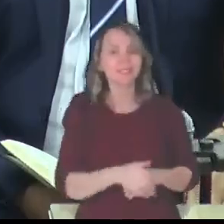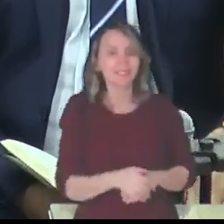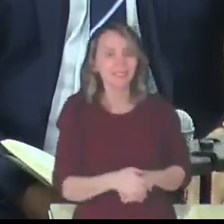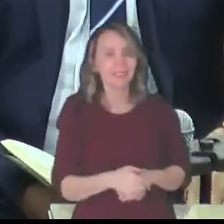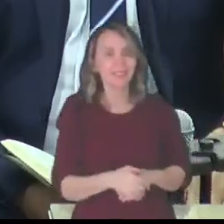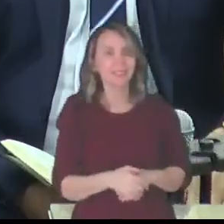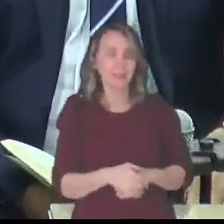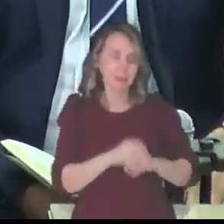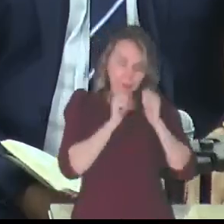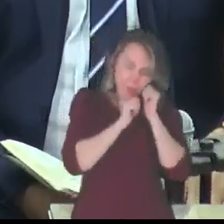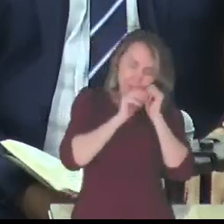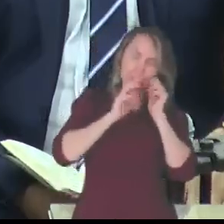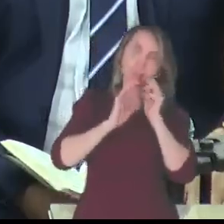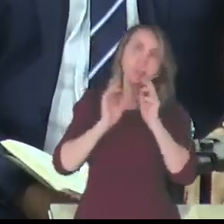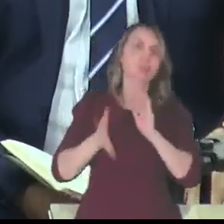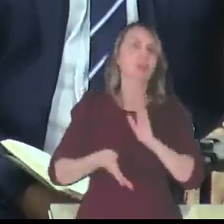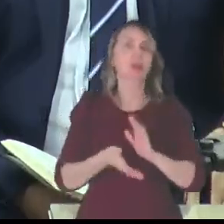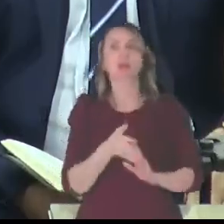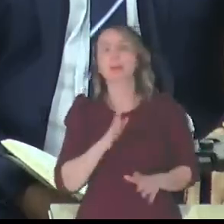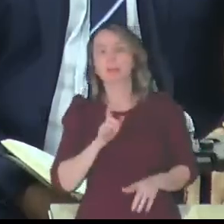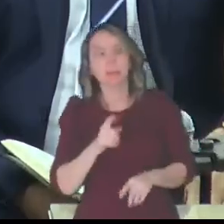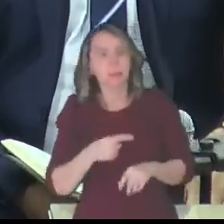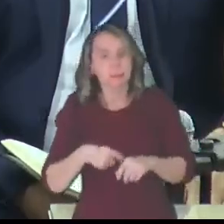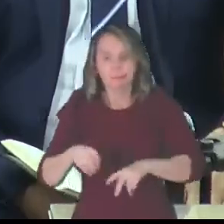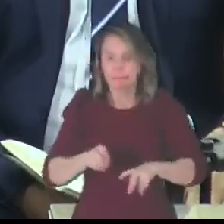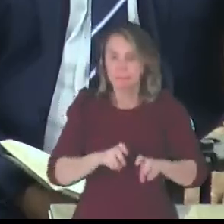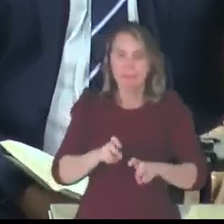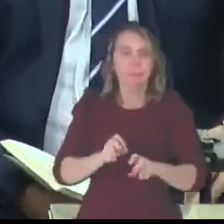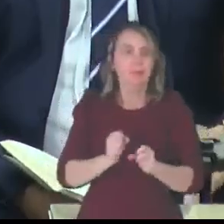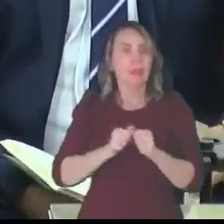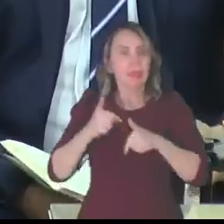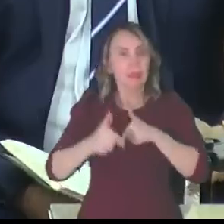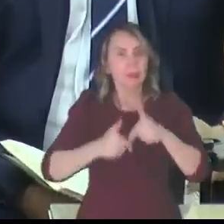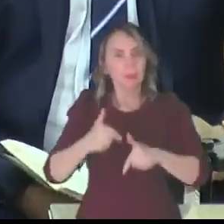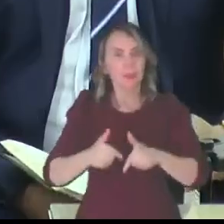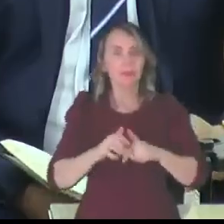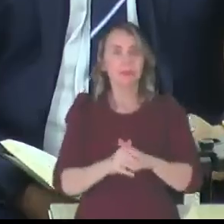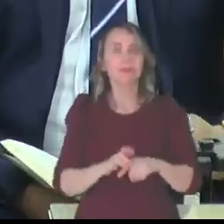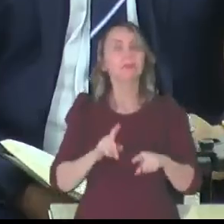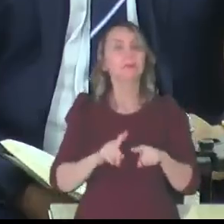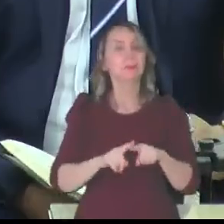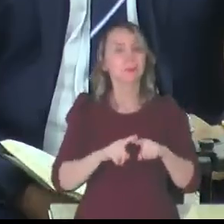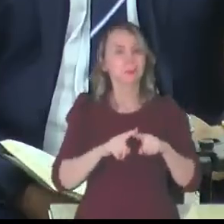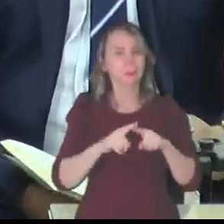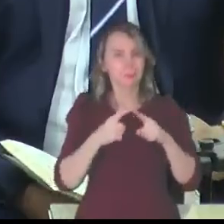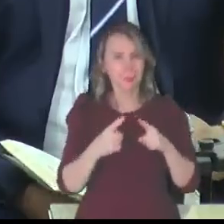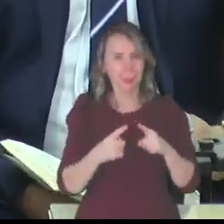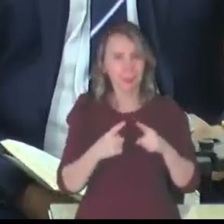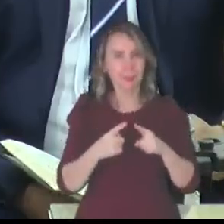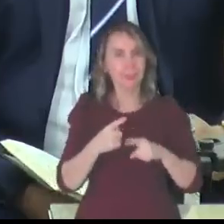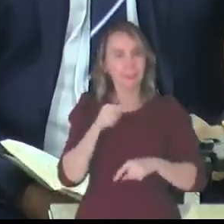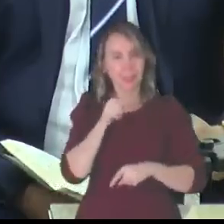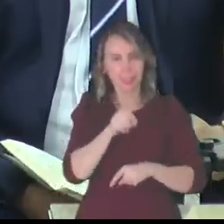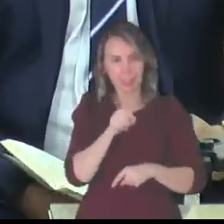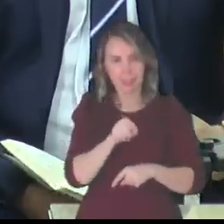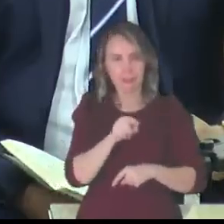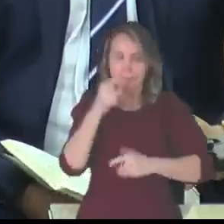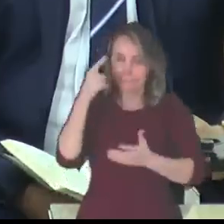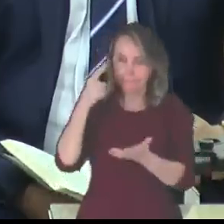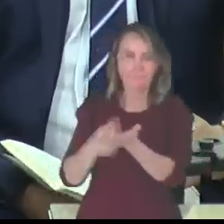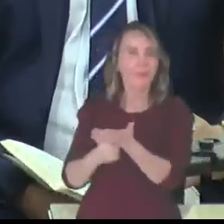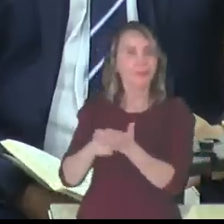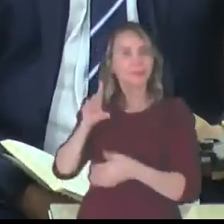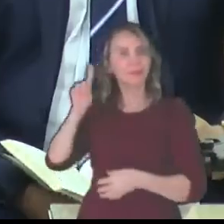quase doida Coitada Mas ela fez um propósito com Deus ao terminar de lavar os pratos do almoço